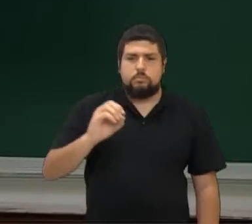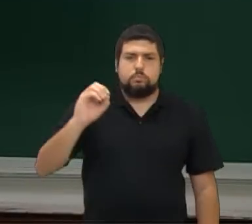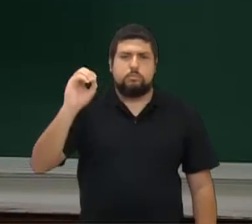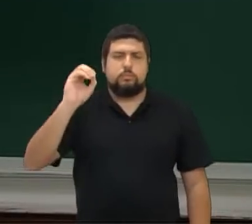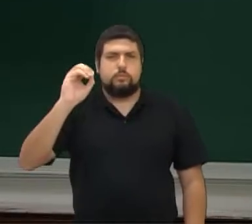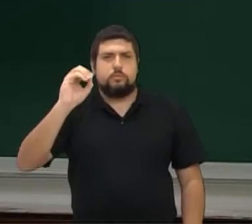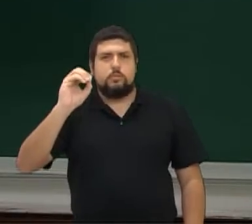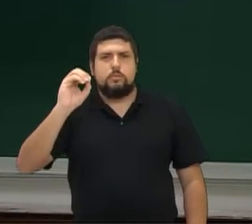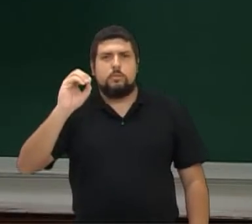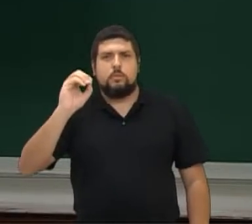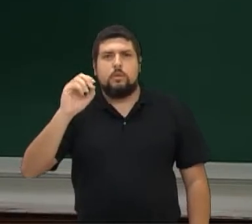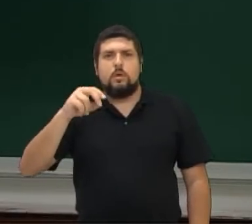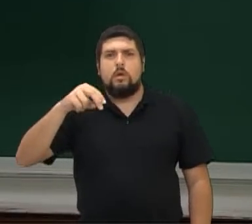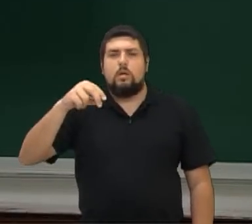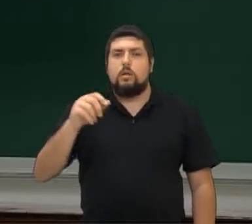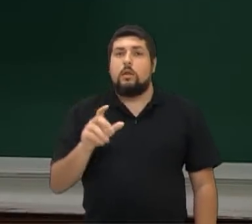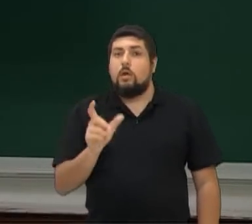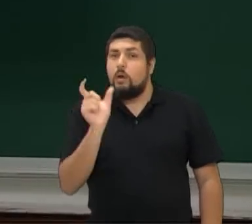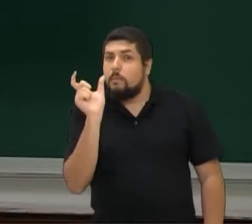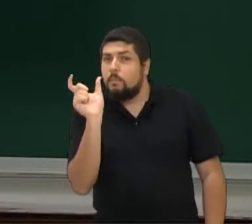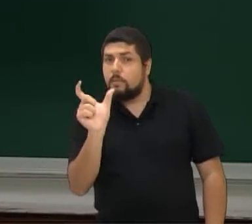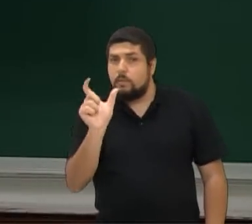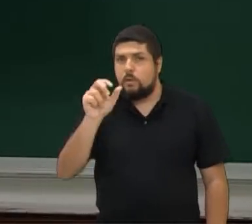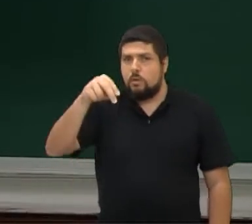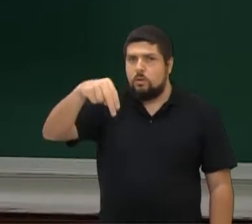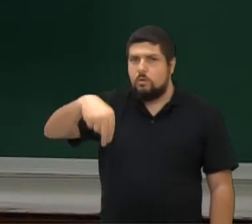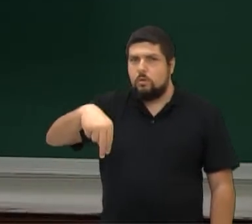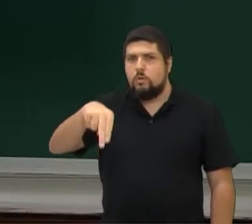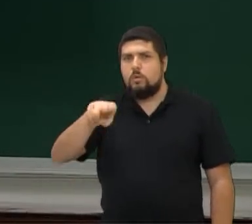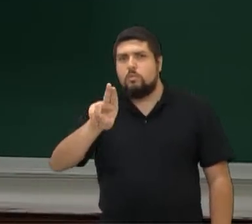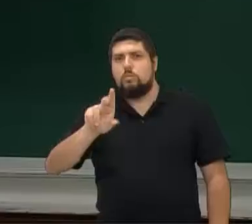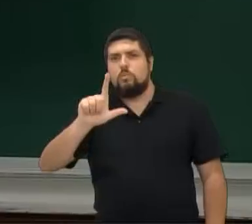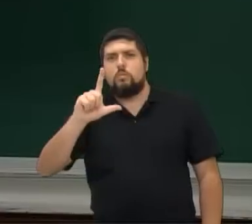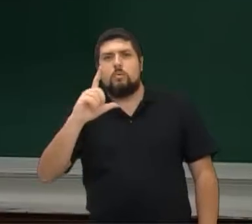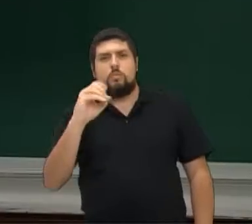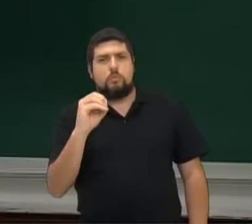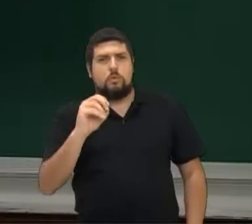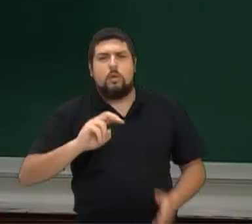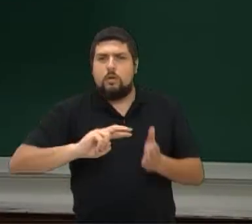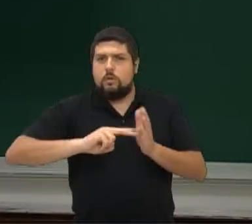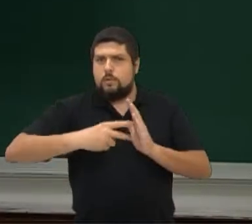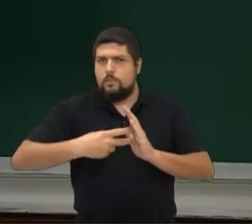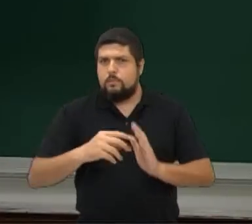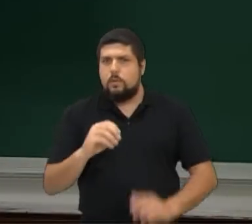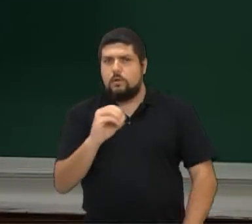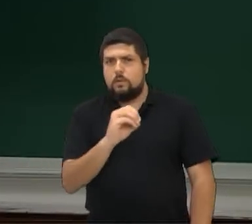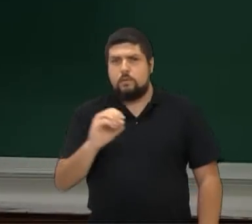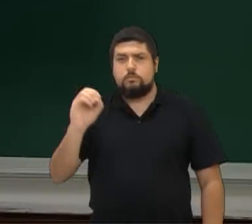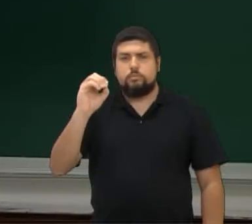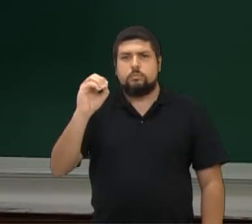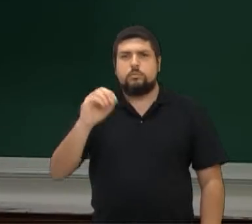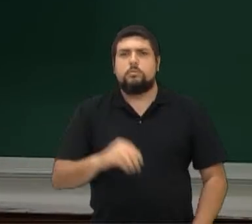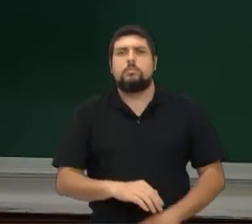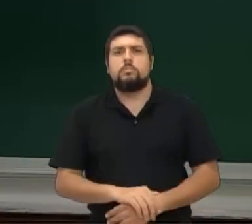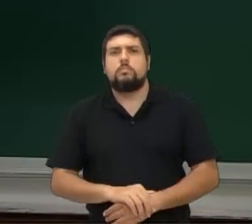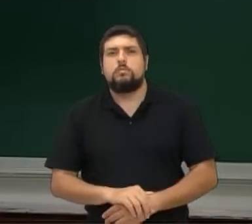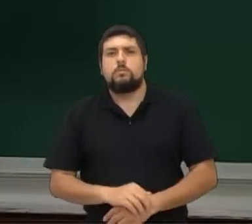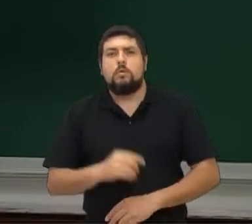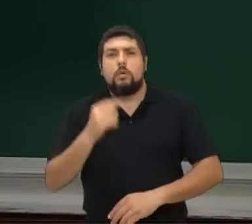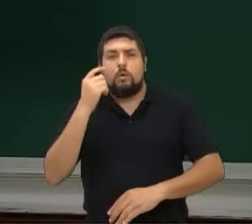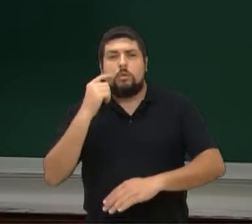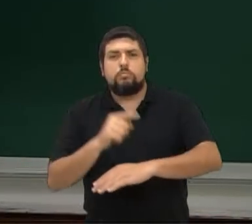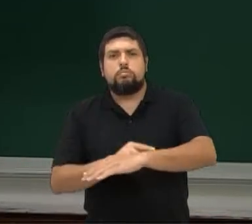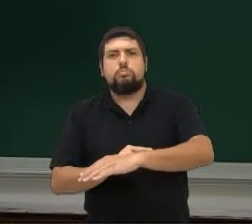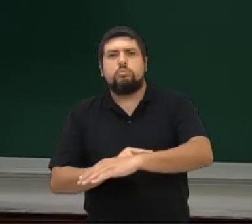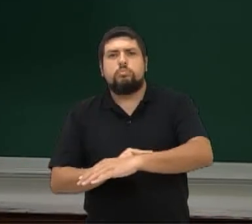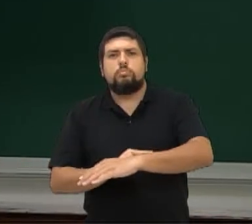apresenta medida igual a 0 graus. Olha onde ele fica localizado. Ele não andou nenhum grau a